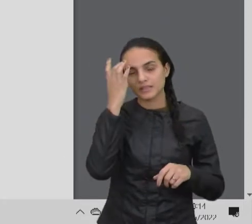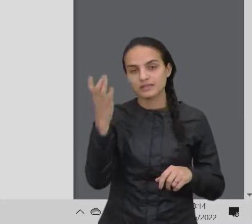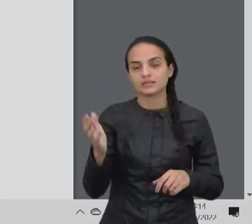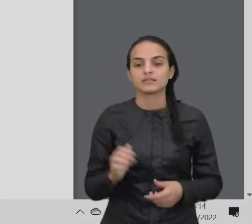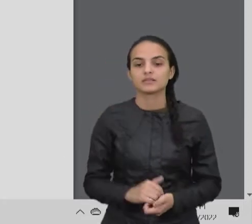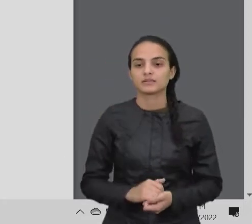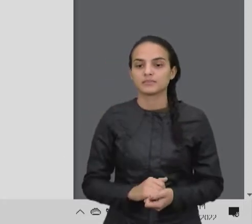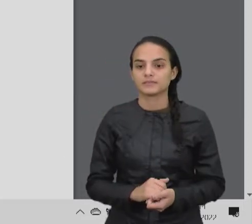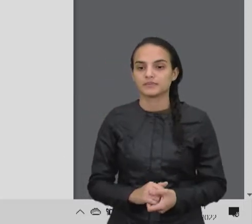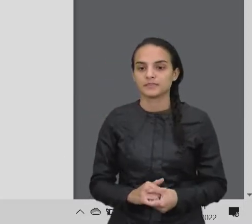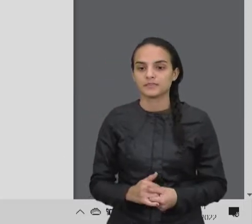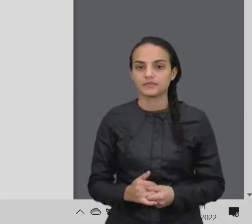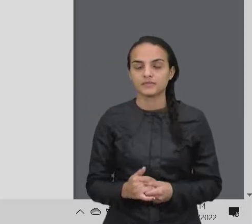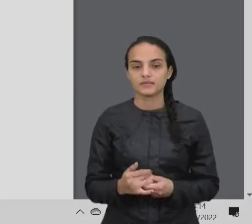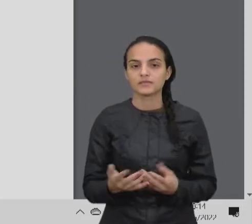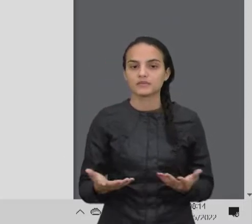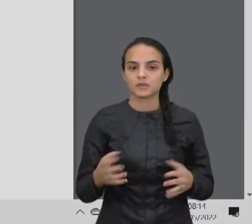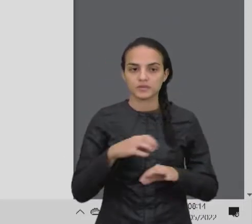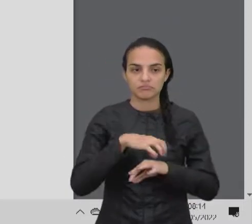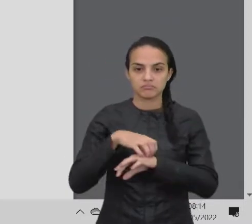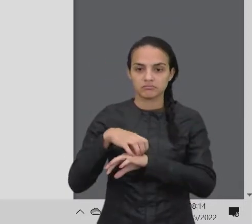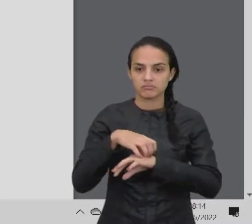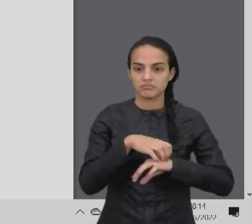aí tanto o transporte